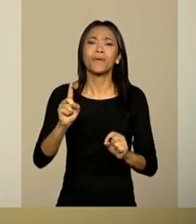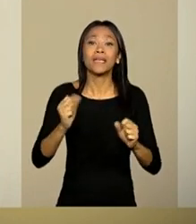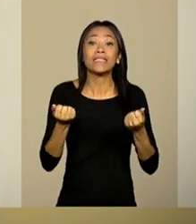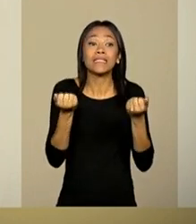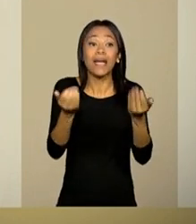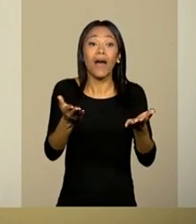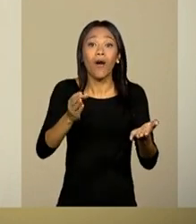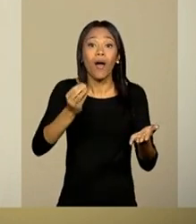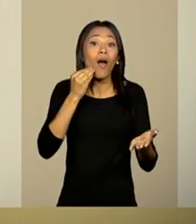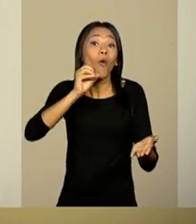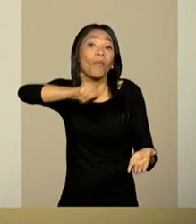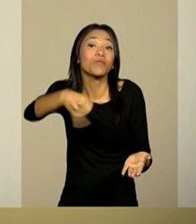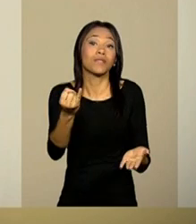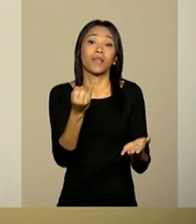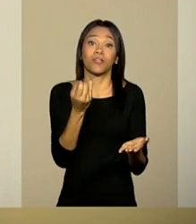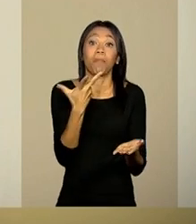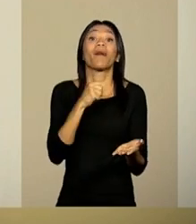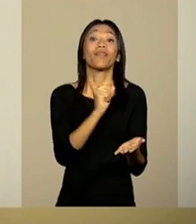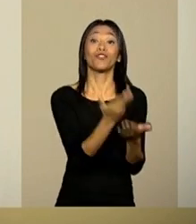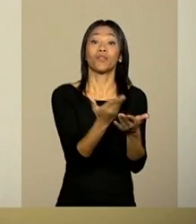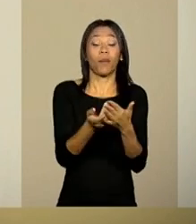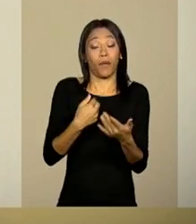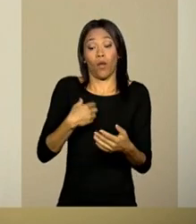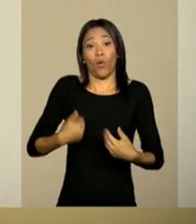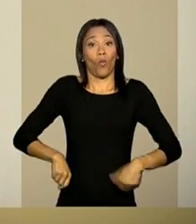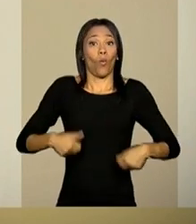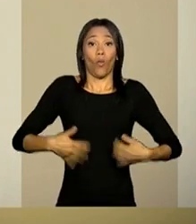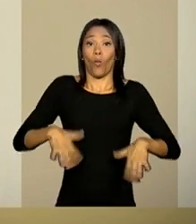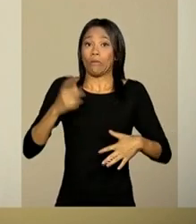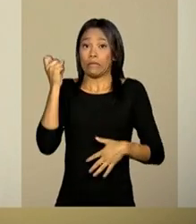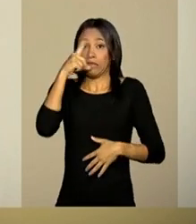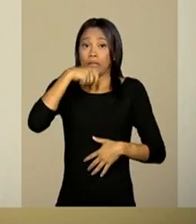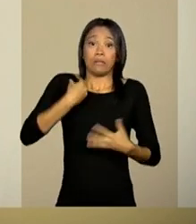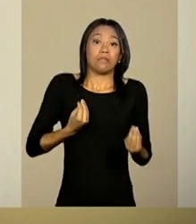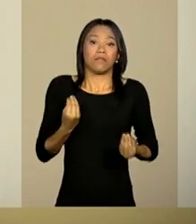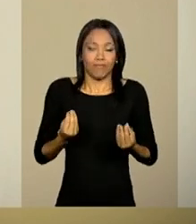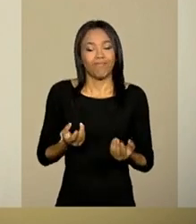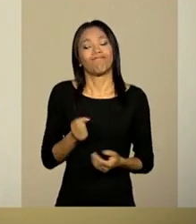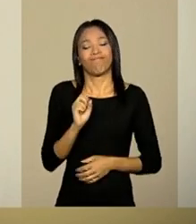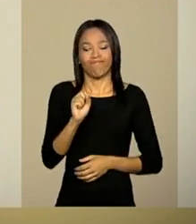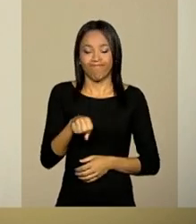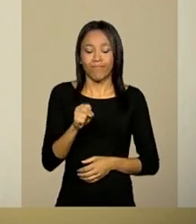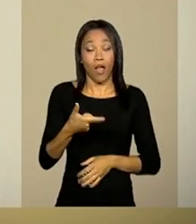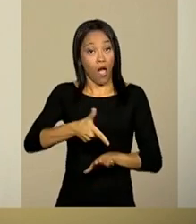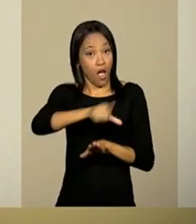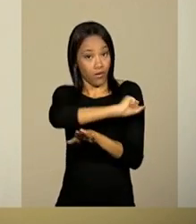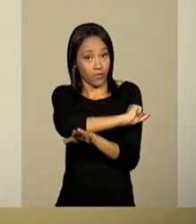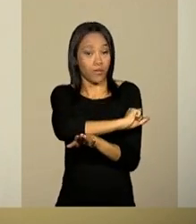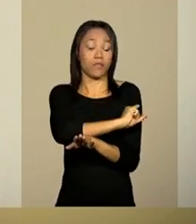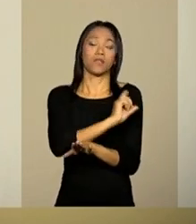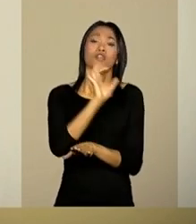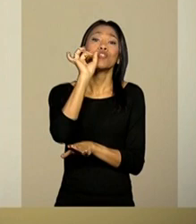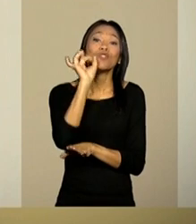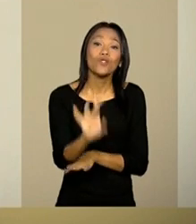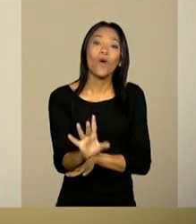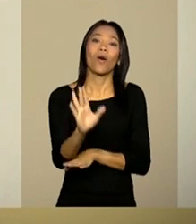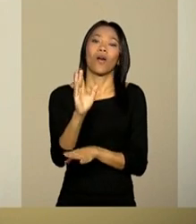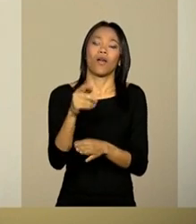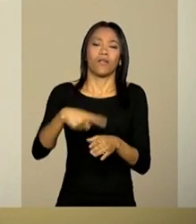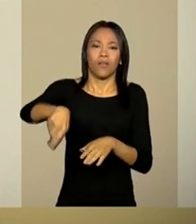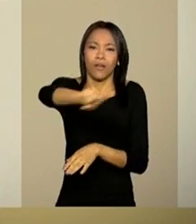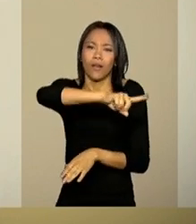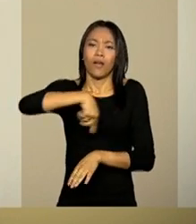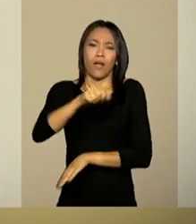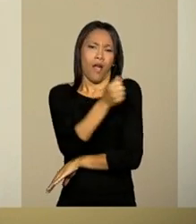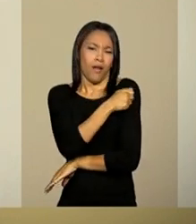estudar no exterior para quem não tem condições não é presidenta Exatamente isso Luciano antigamente apenas os estudantes de